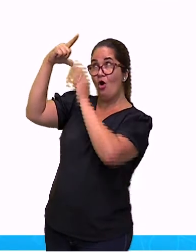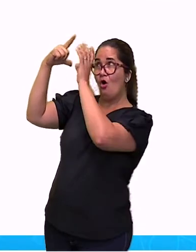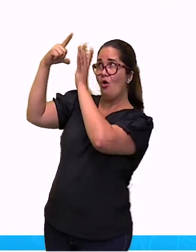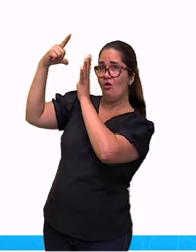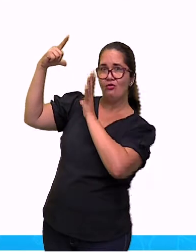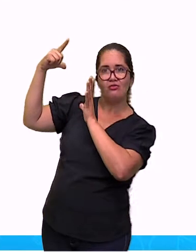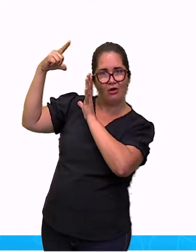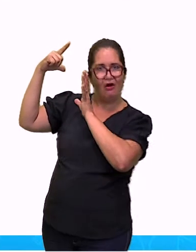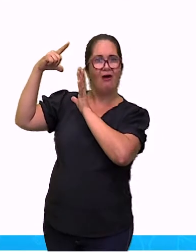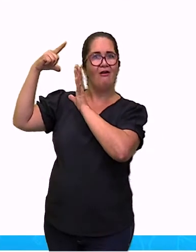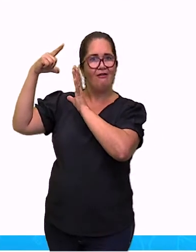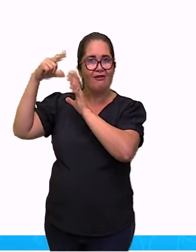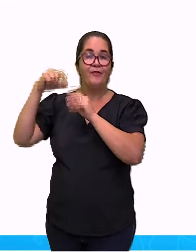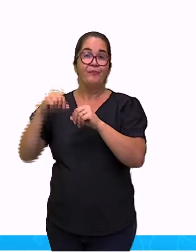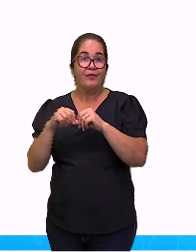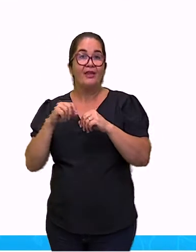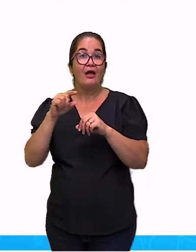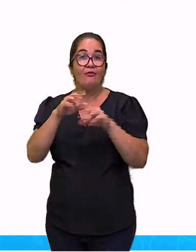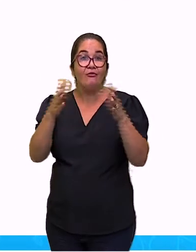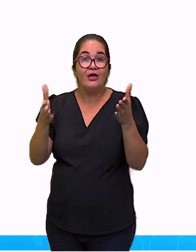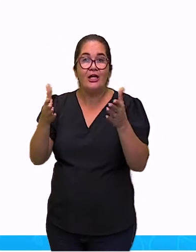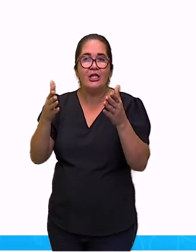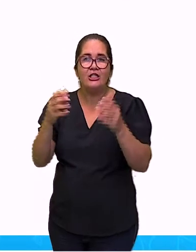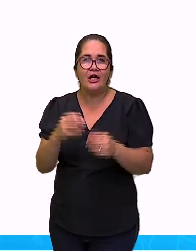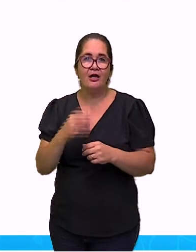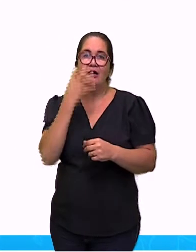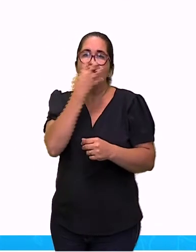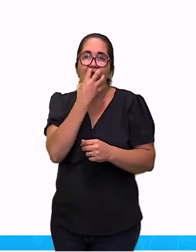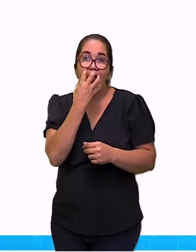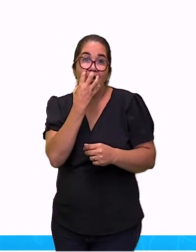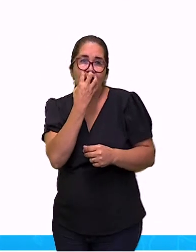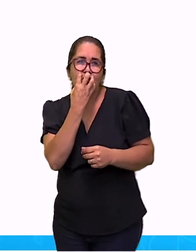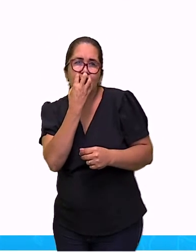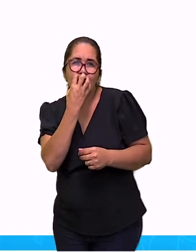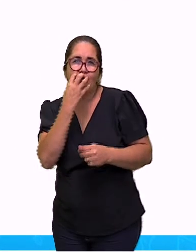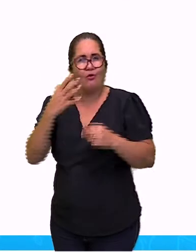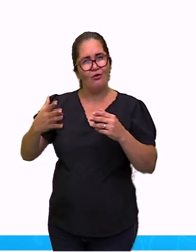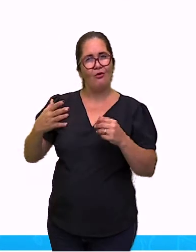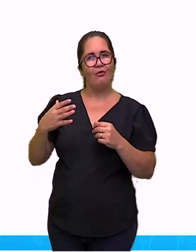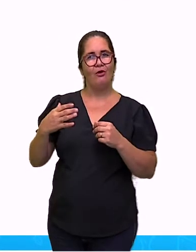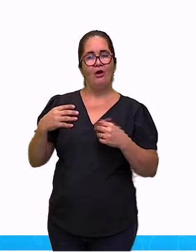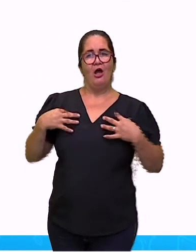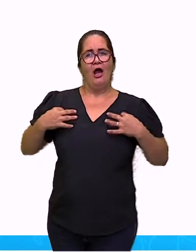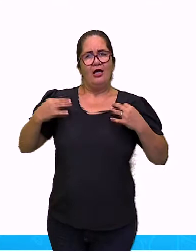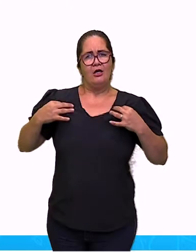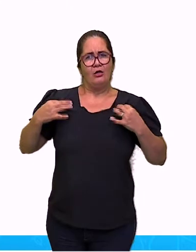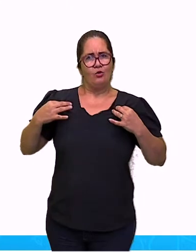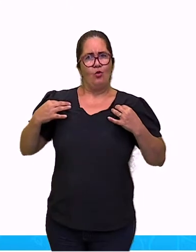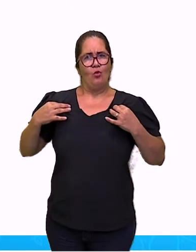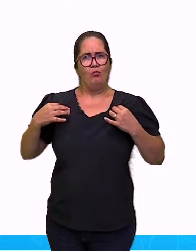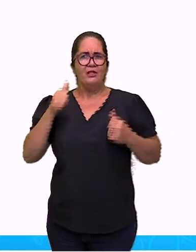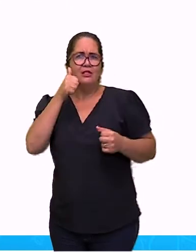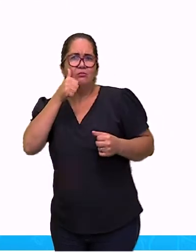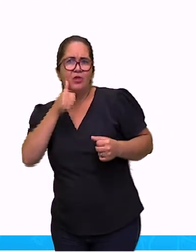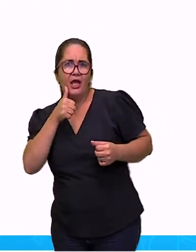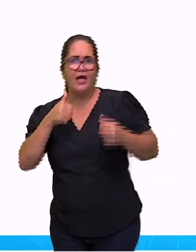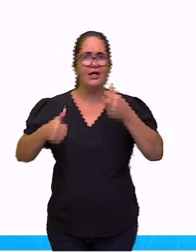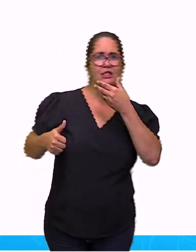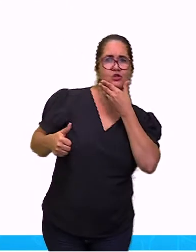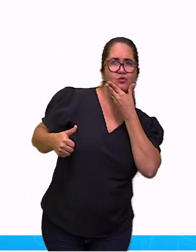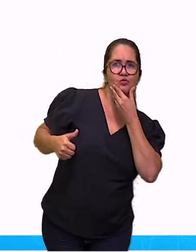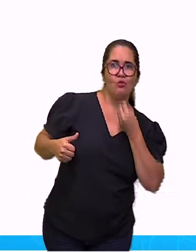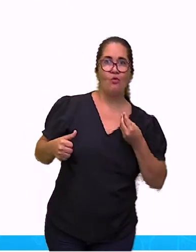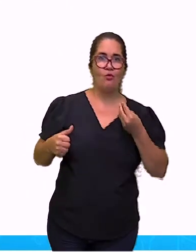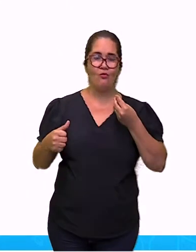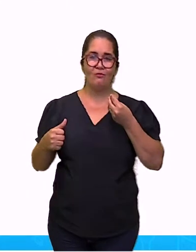cultura também, que nós temos um pouco da cultura, porque vocês veem como as mulheres se vestem, os homens, as